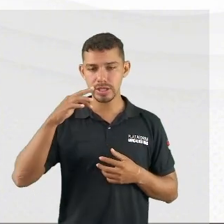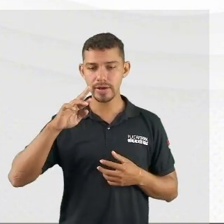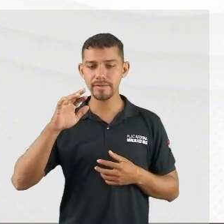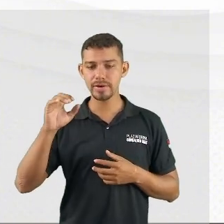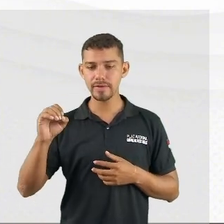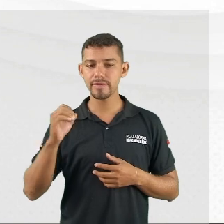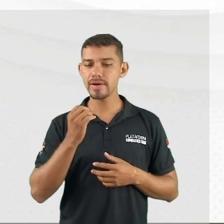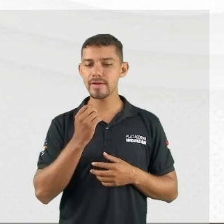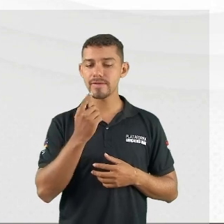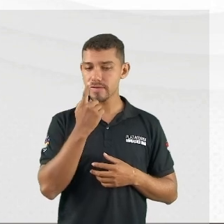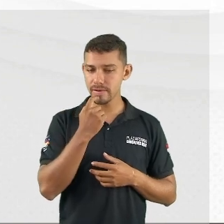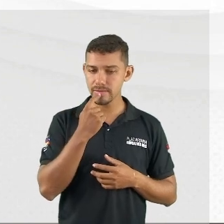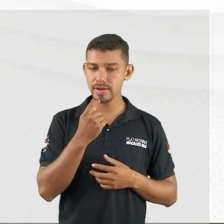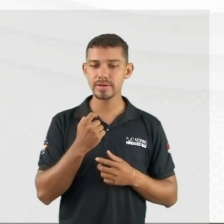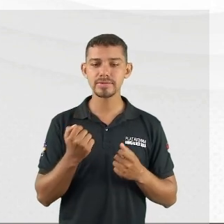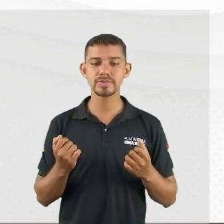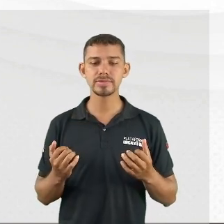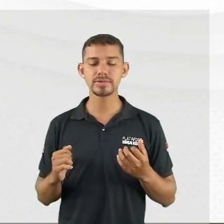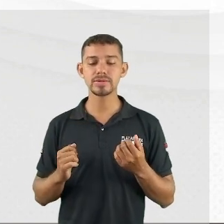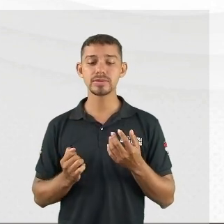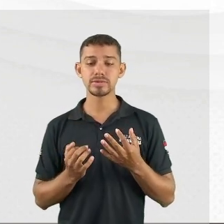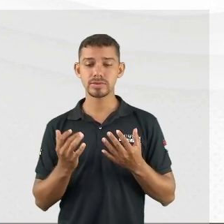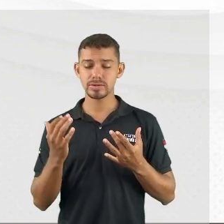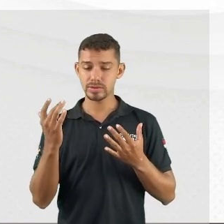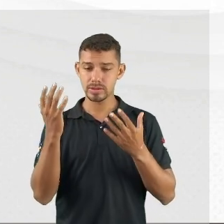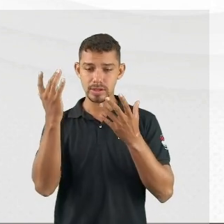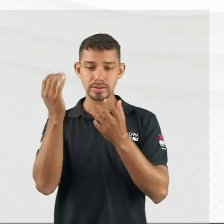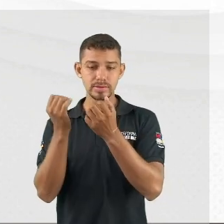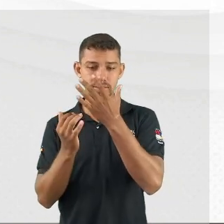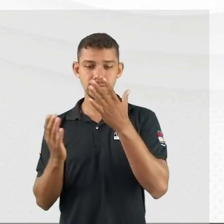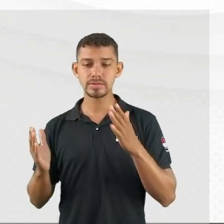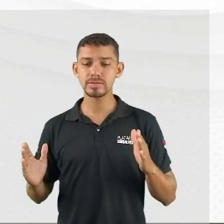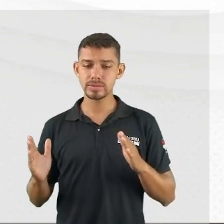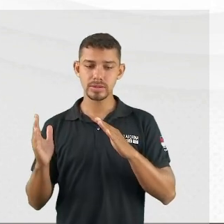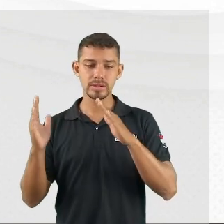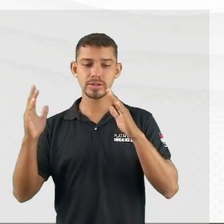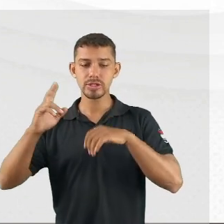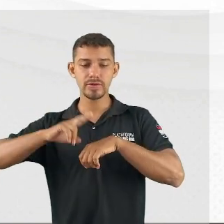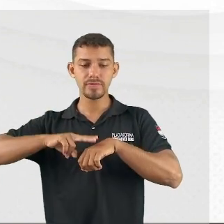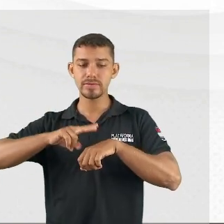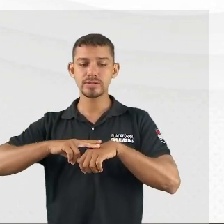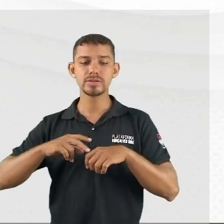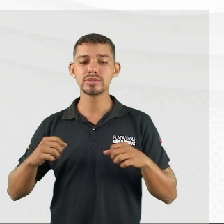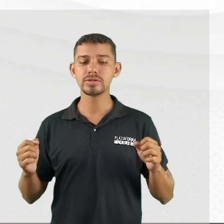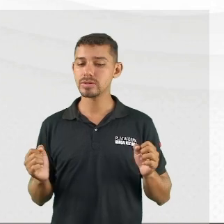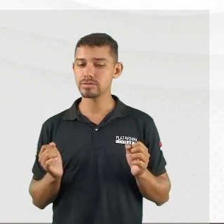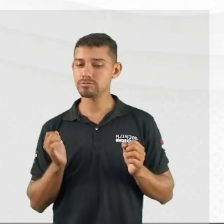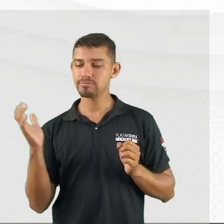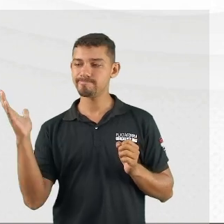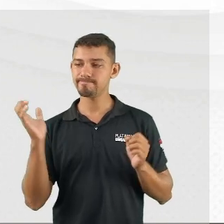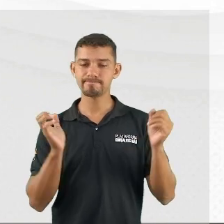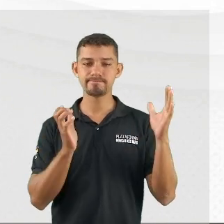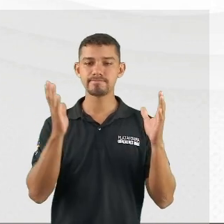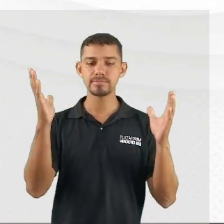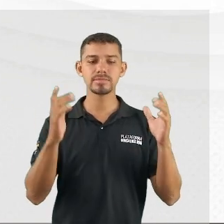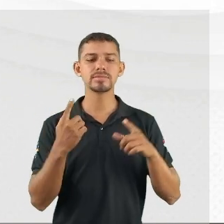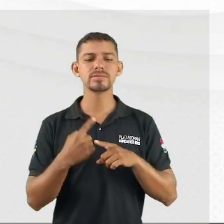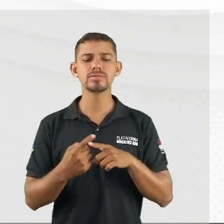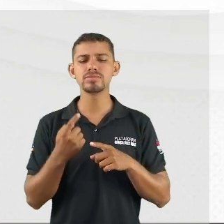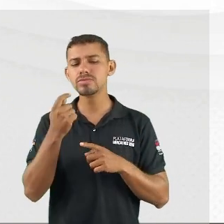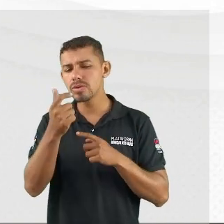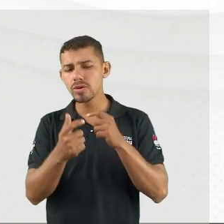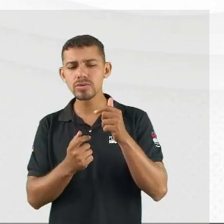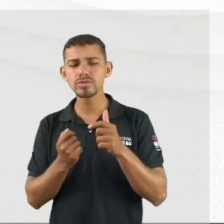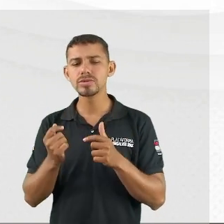Essa radiação infravermelha, a parede aqui, ó, o teto e a parede de vidro, não deixa essa radiação passar. Um